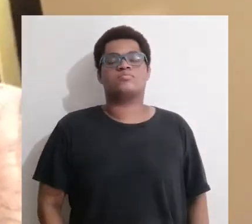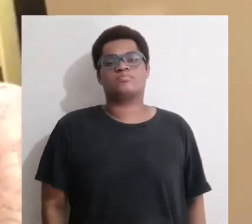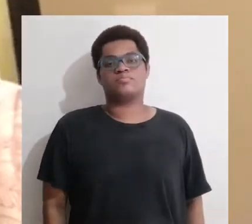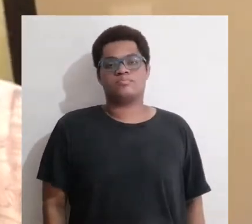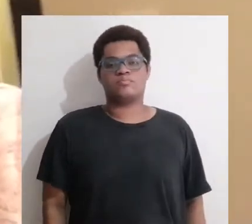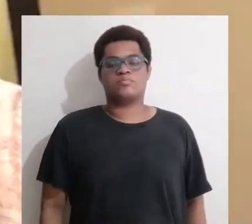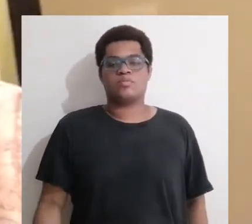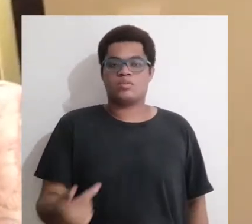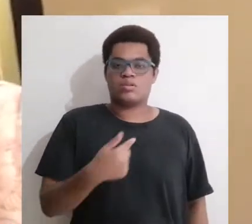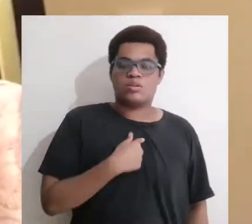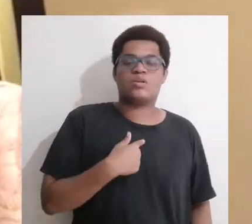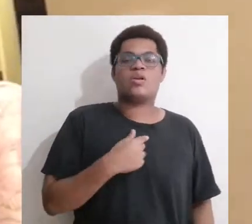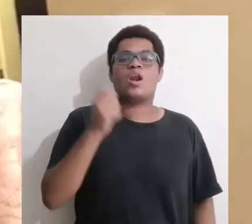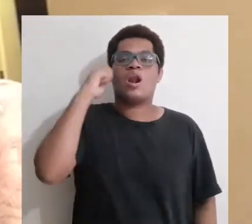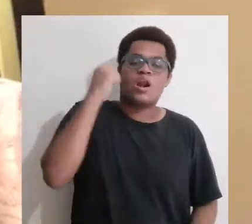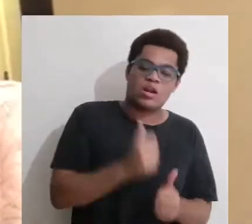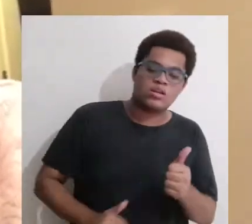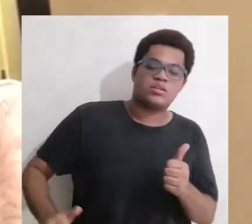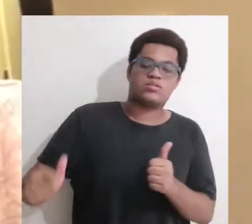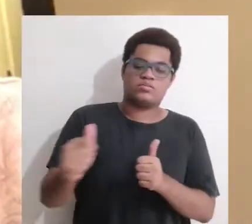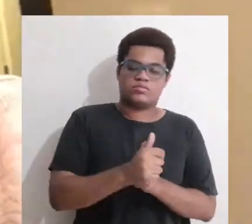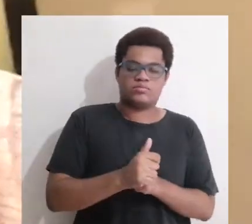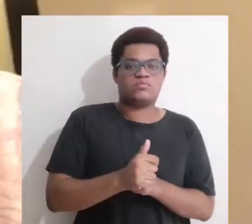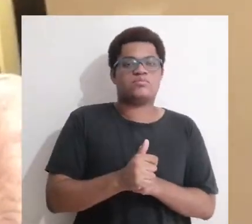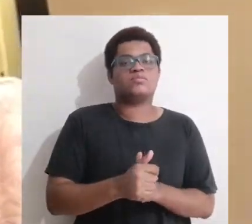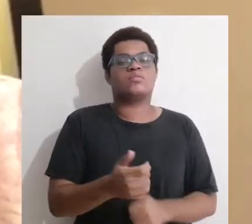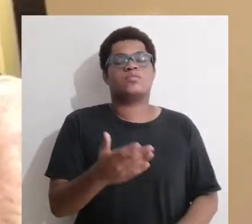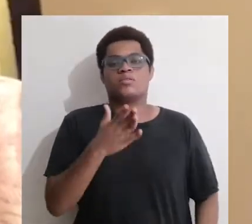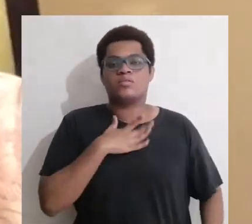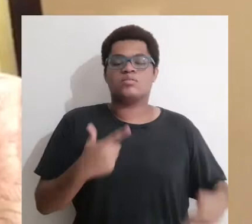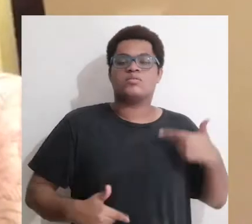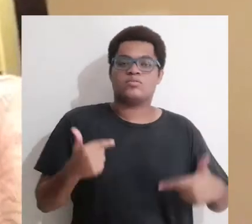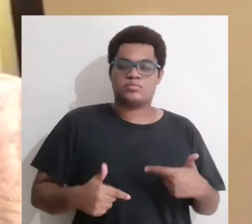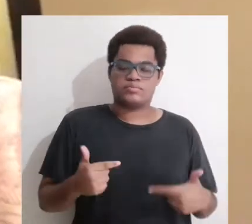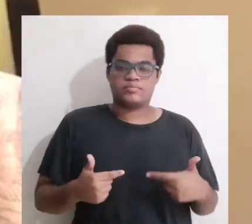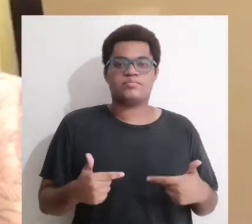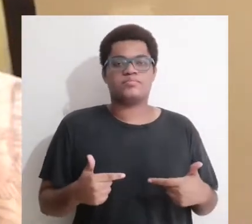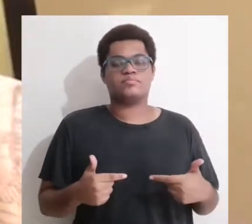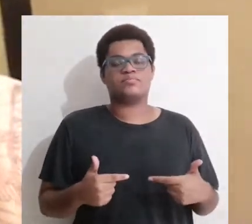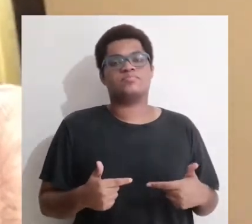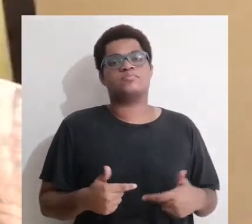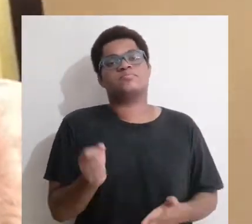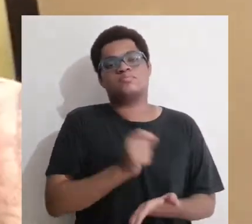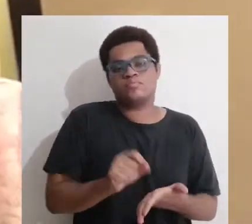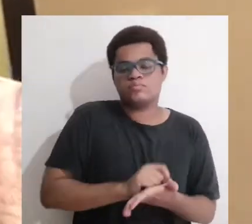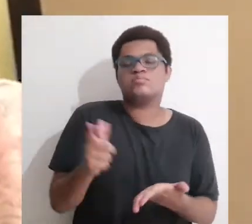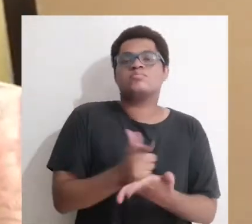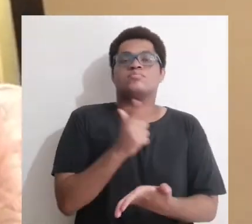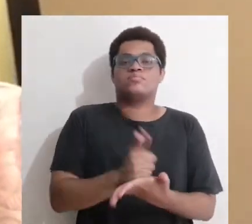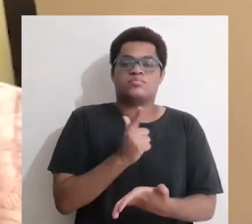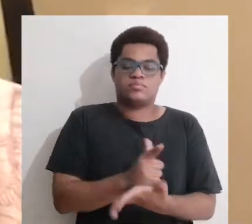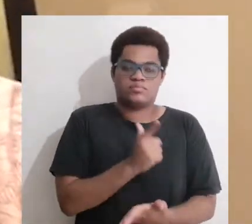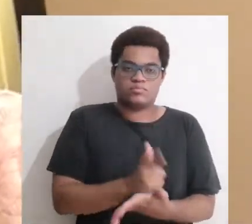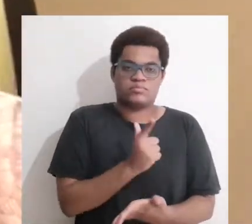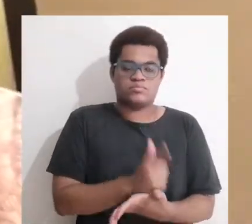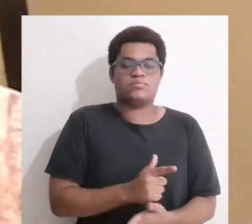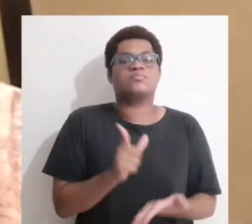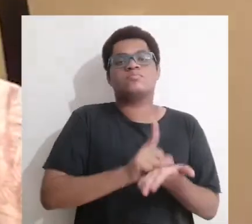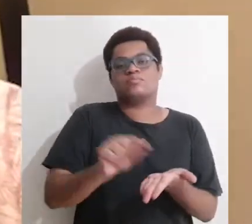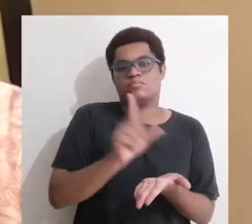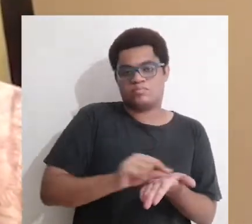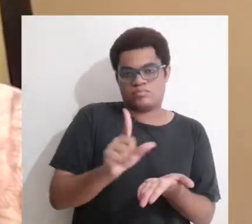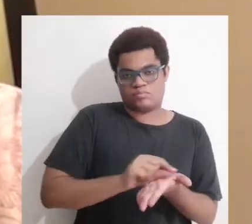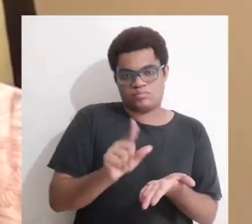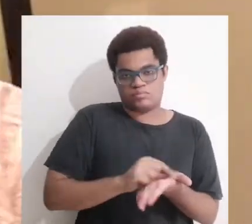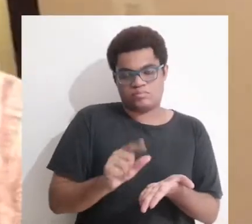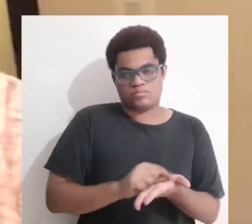Como protagonista negro, meu trabalho tem sido de escrever livros,